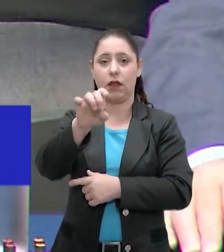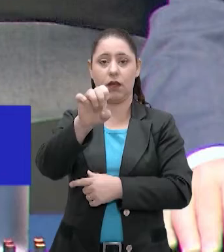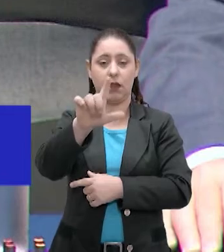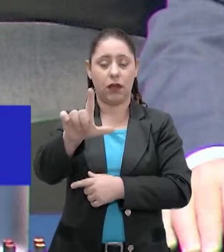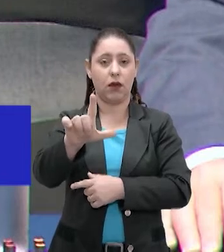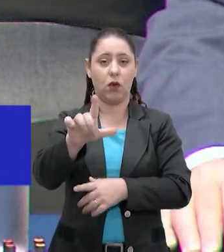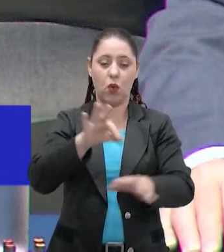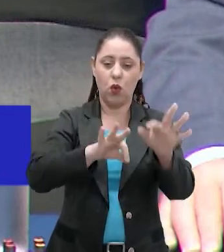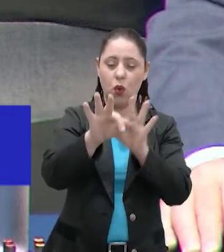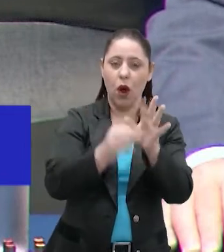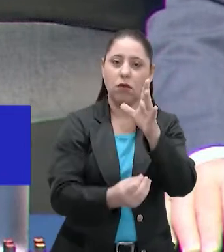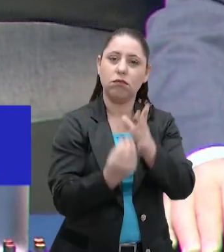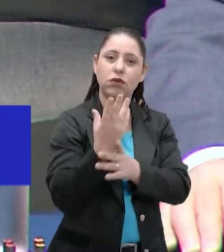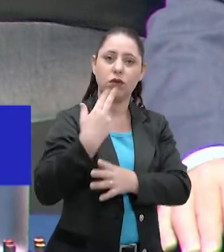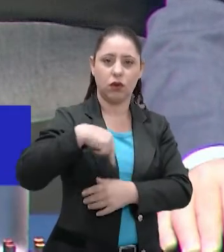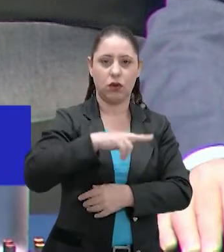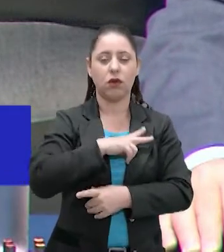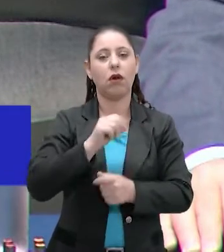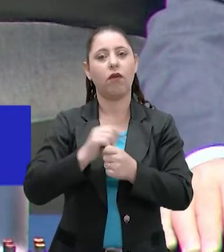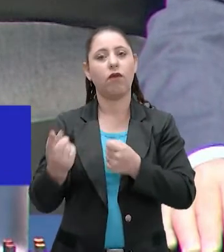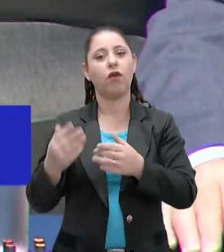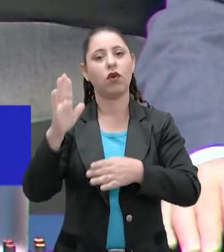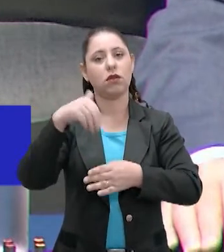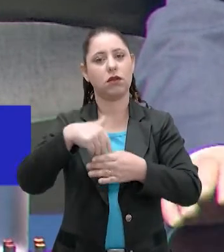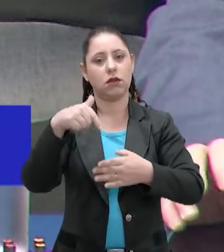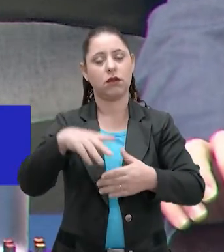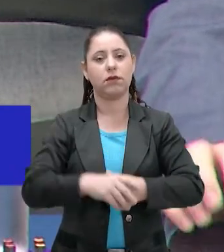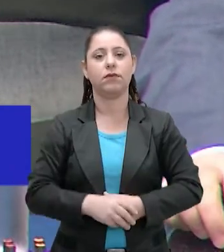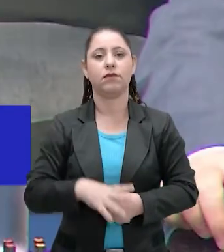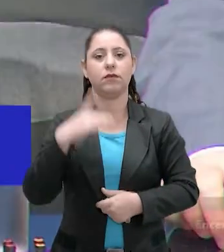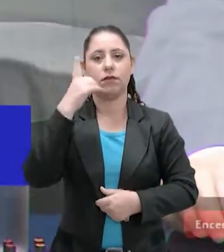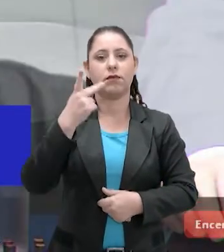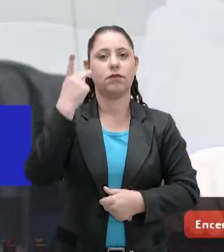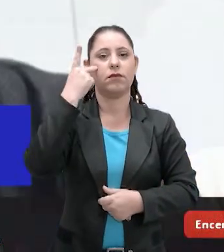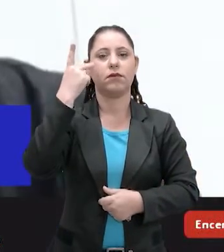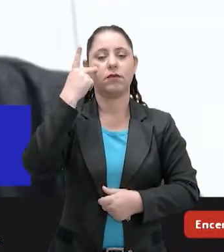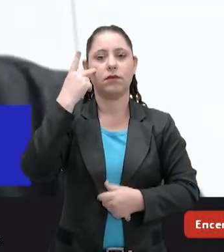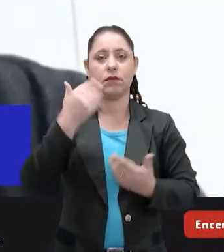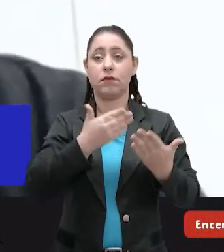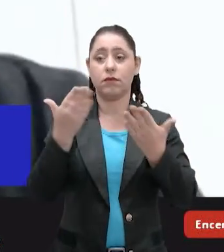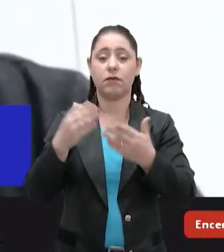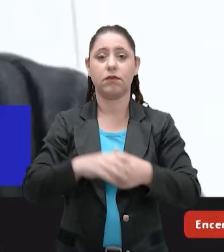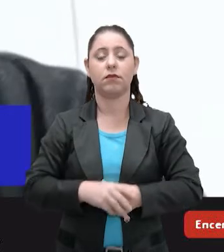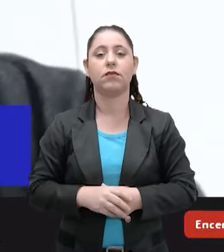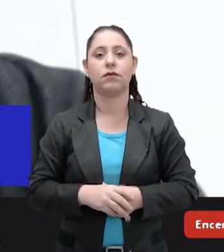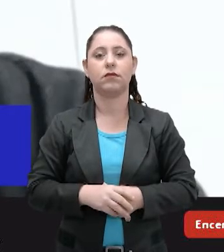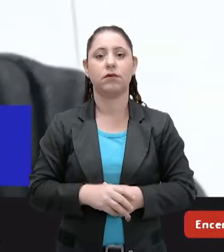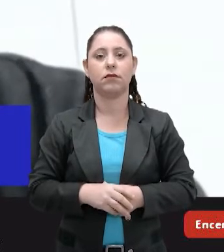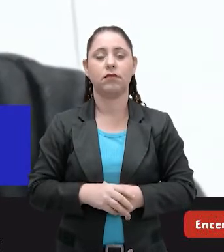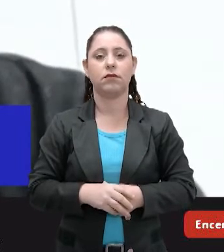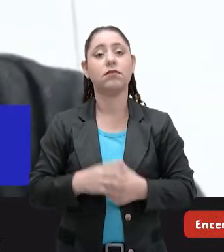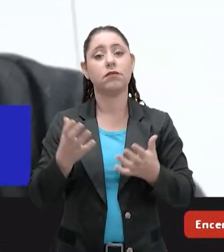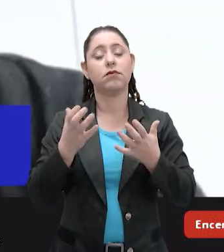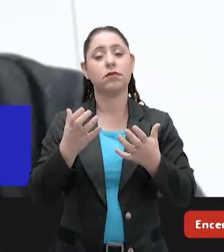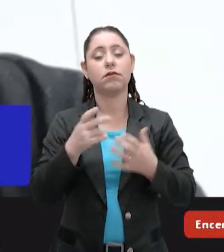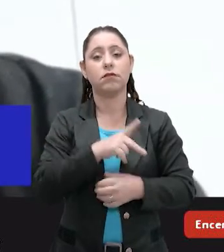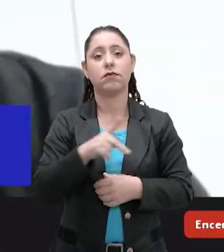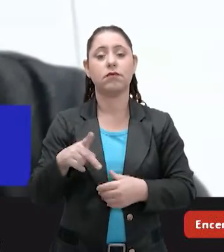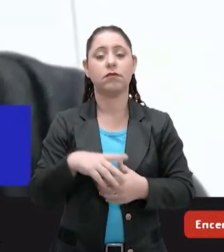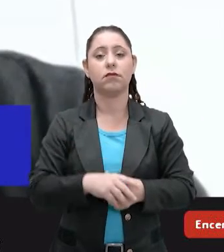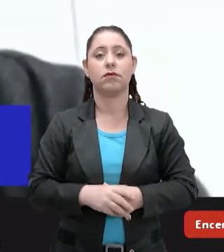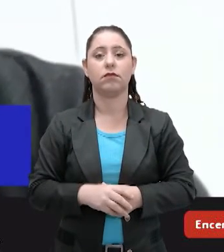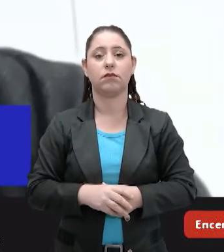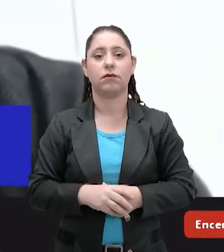Riedel, que bolou esse programa para que a gente pudesse estar votando aqui. Deputado Pedro Kimbe, concedo a palavra. Eu queria,